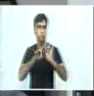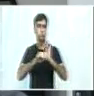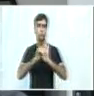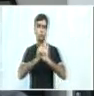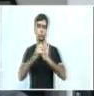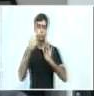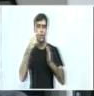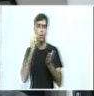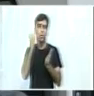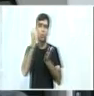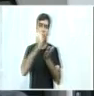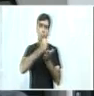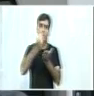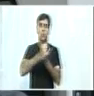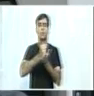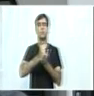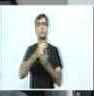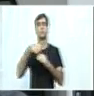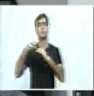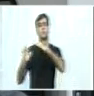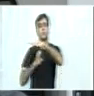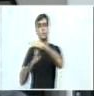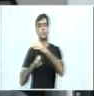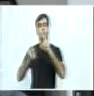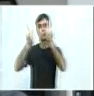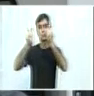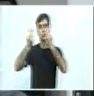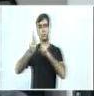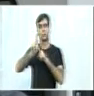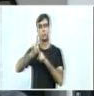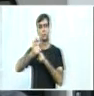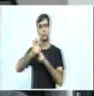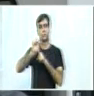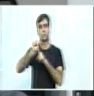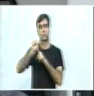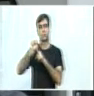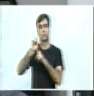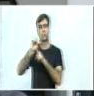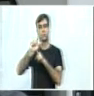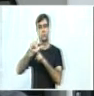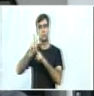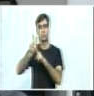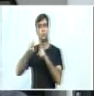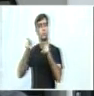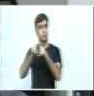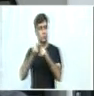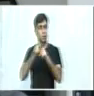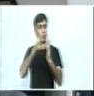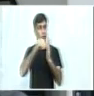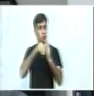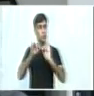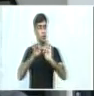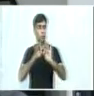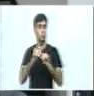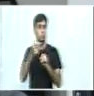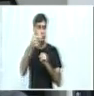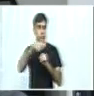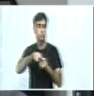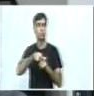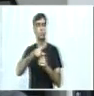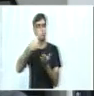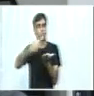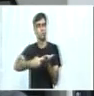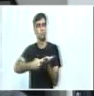com a contratação da empresa Resolve, como também cópia da documentação de renovação do contrato com a